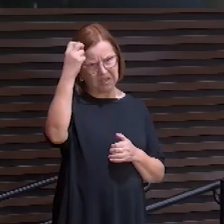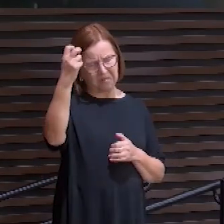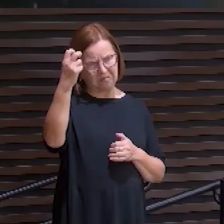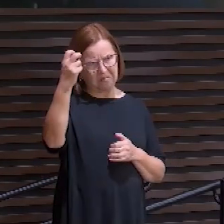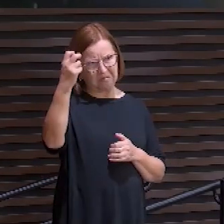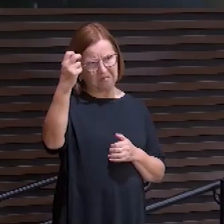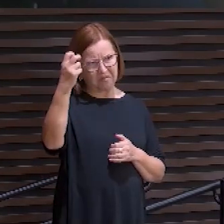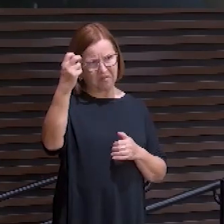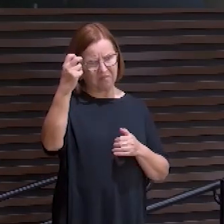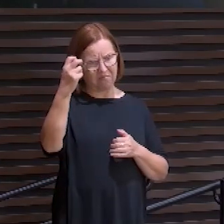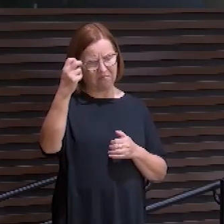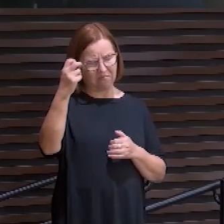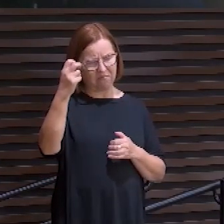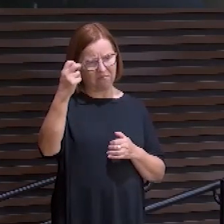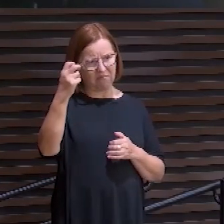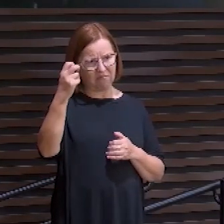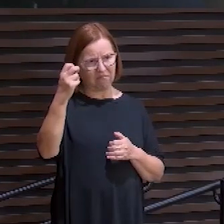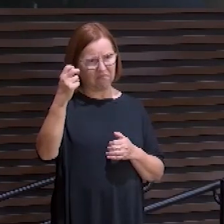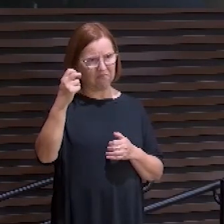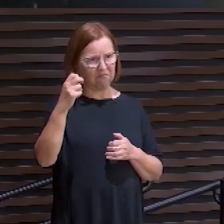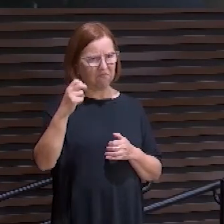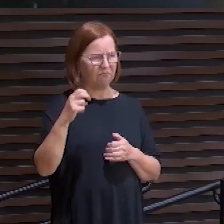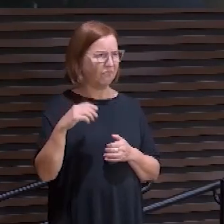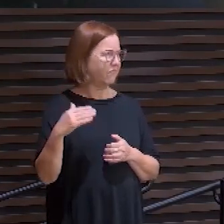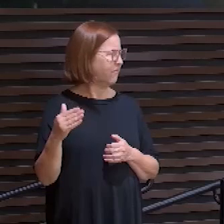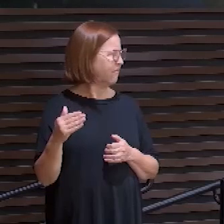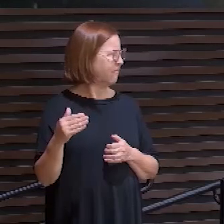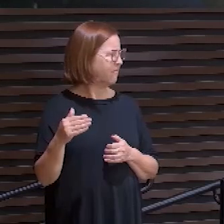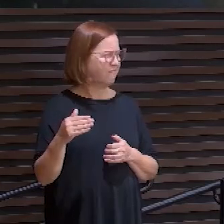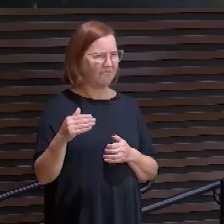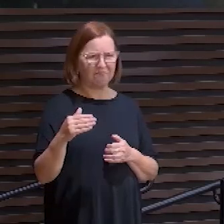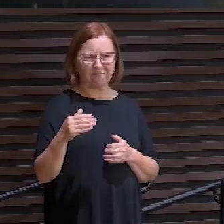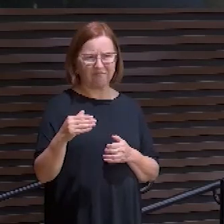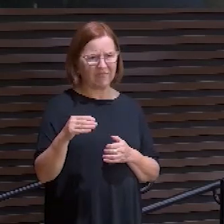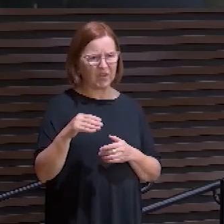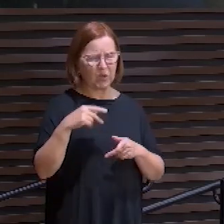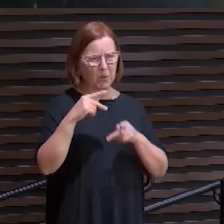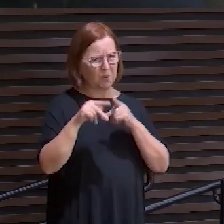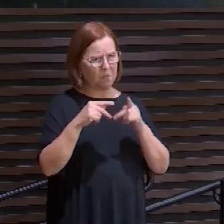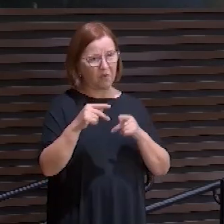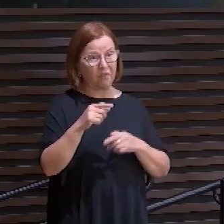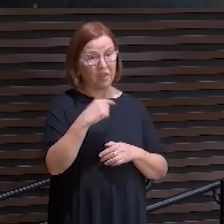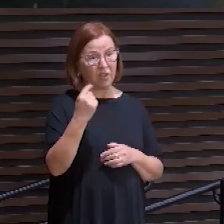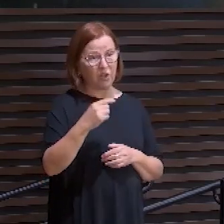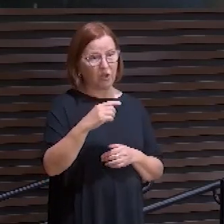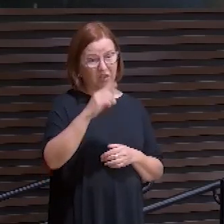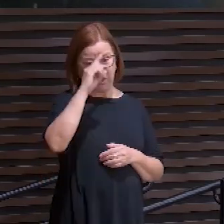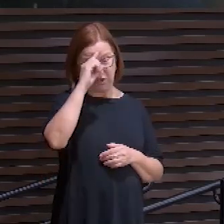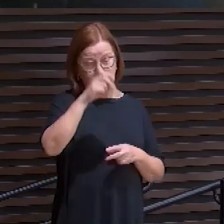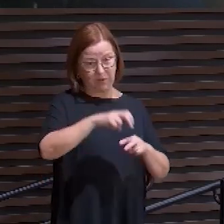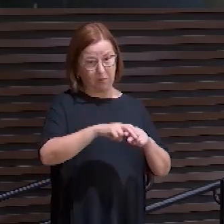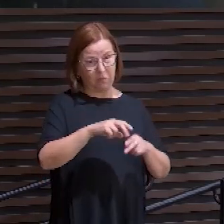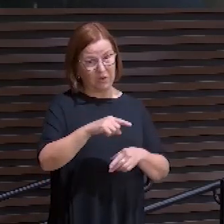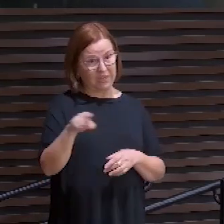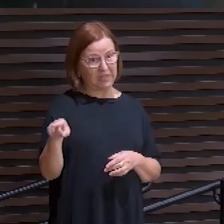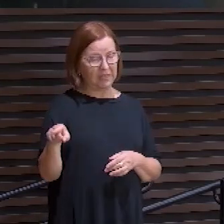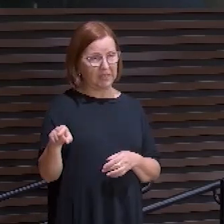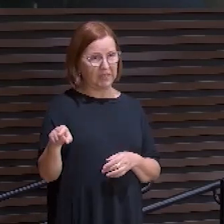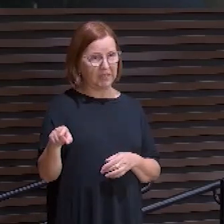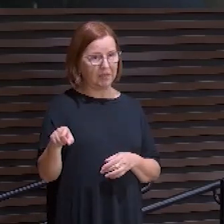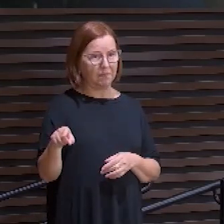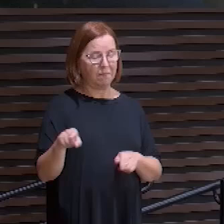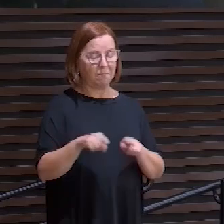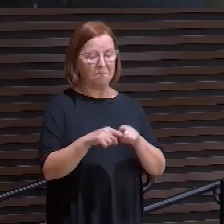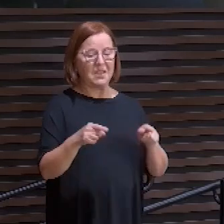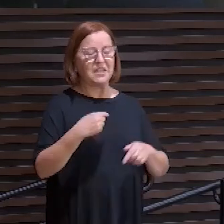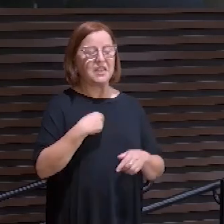dos iPhones, iPads, qualquer coisa que nós estamos dominados por eles, eu e a minha